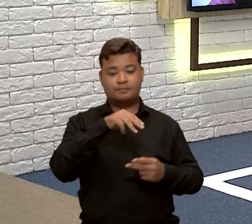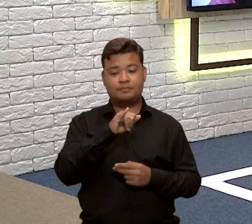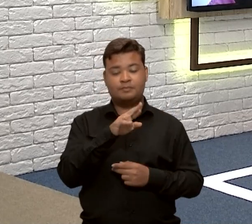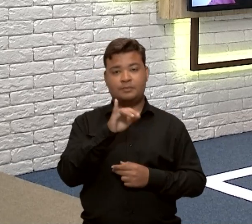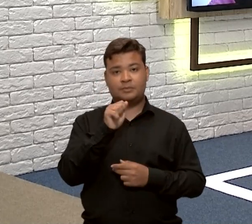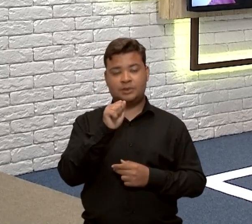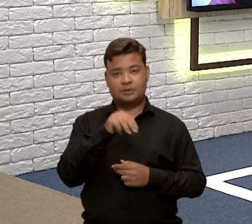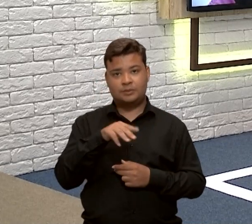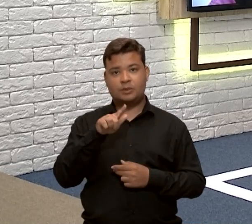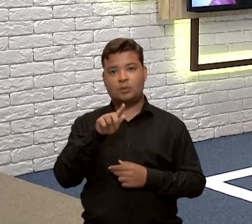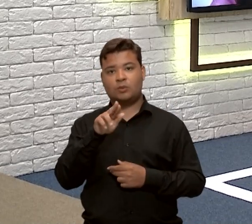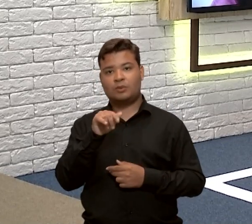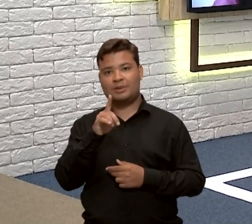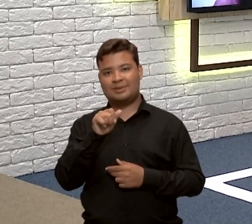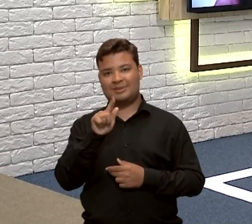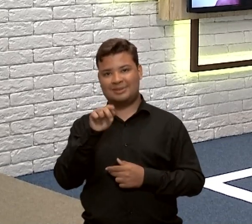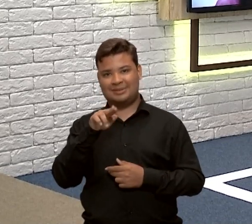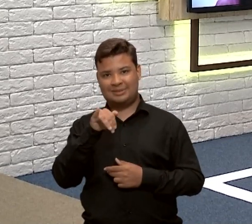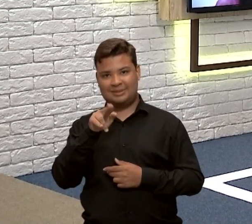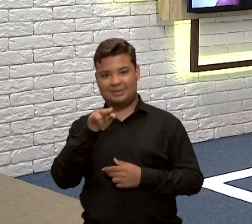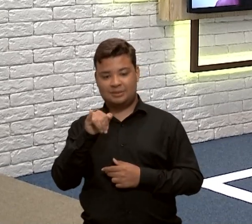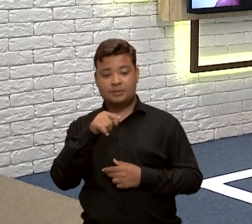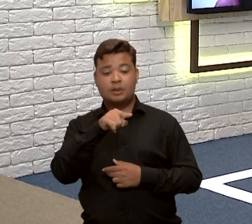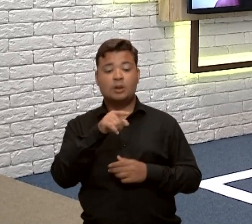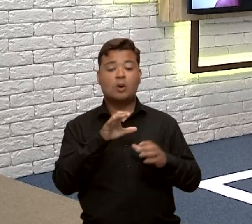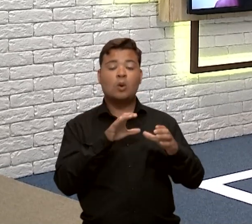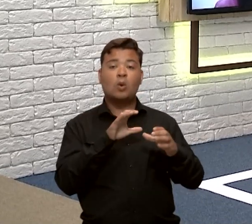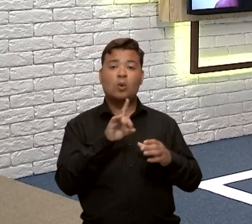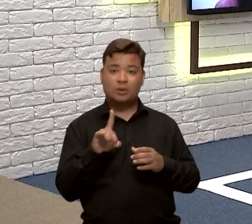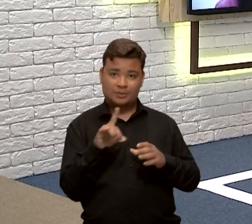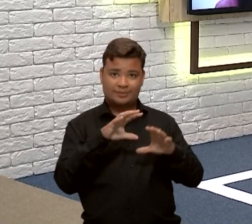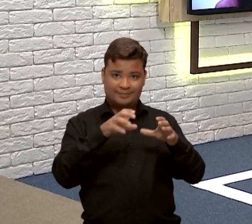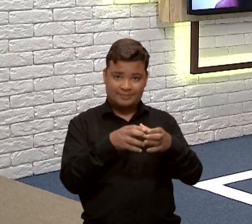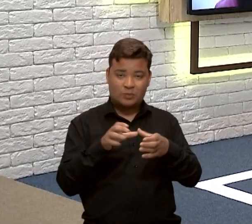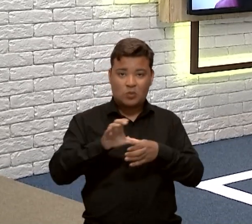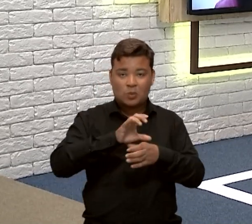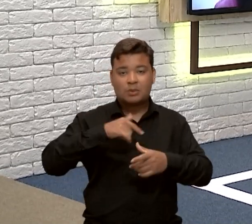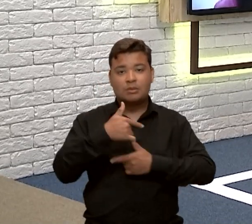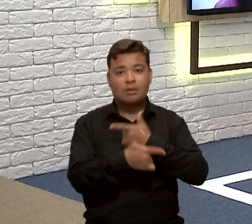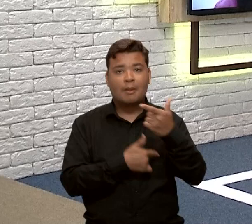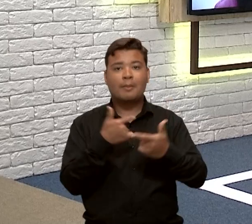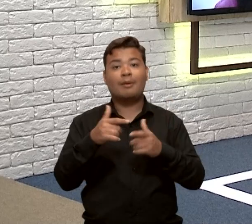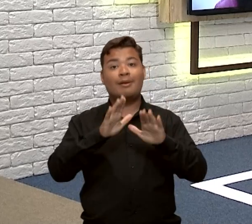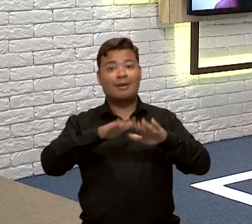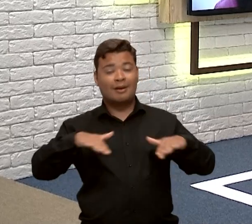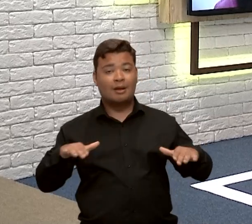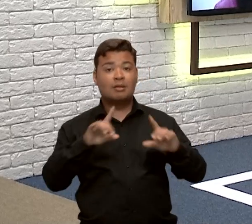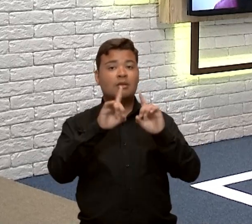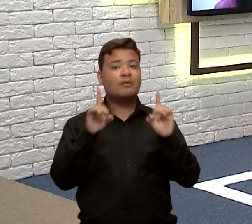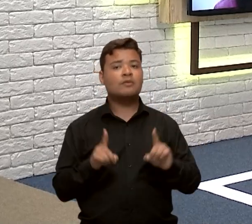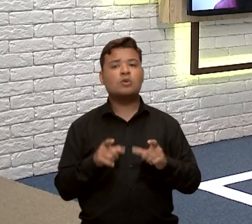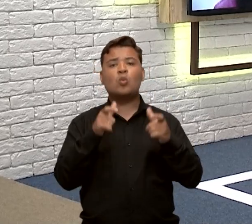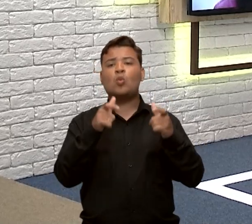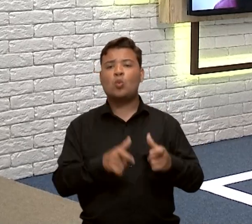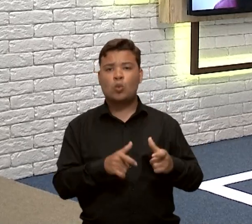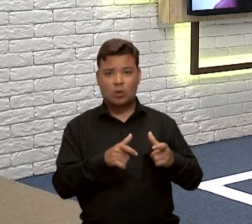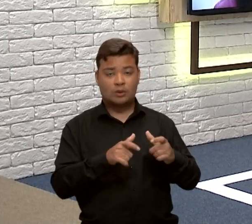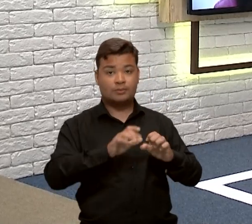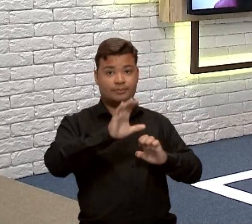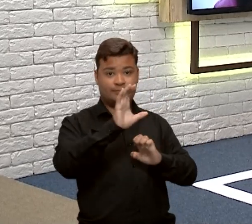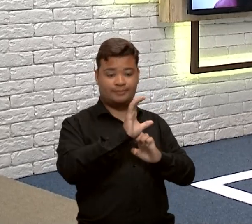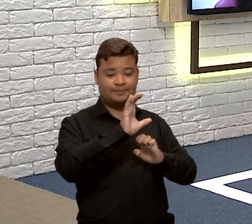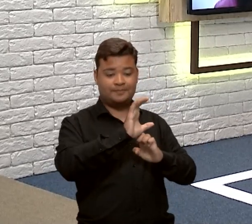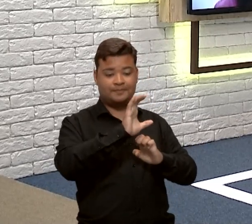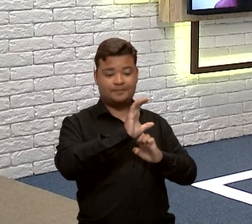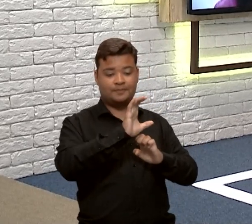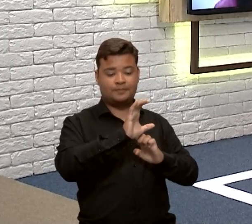Guadagnini, que é coordenadora da comissão que trabalha com a inclusão de crianças com deficiência no Centro de Ensino e Pesquisa Aplicada